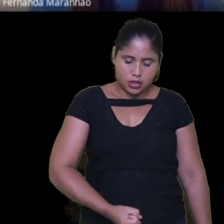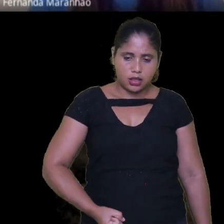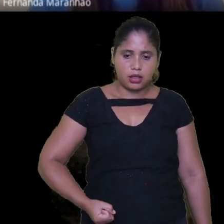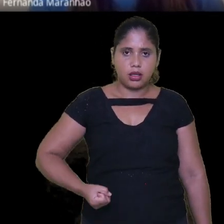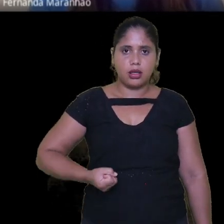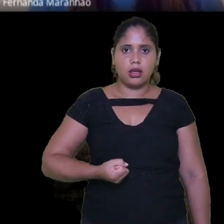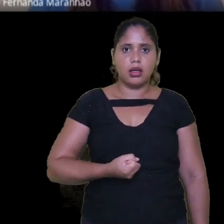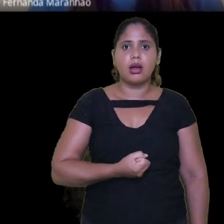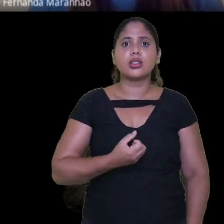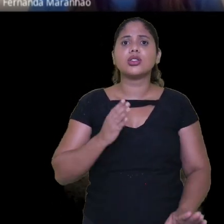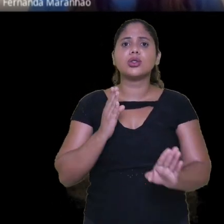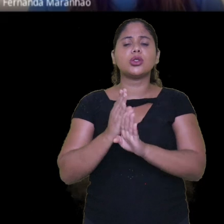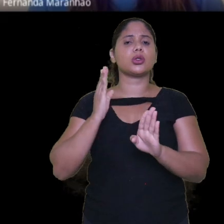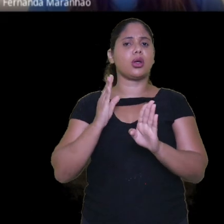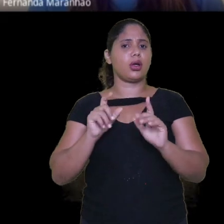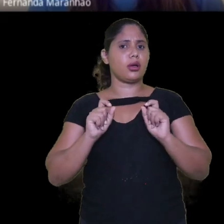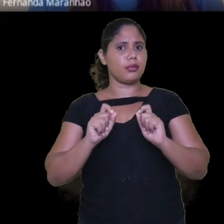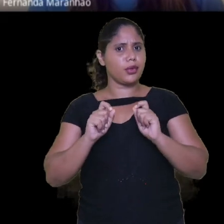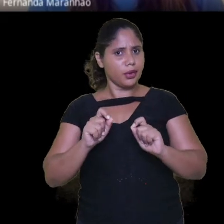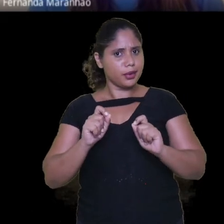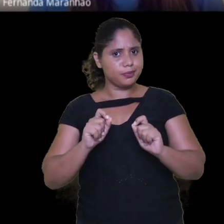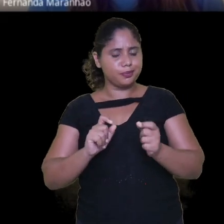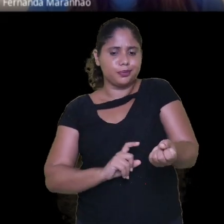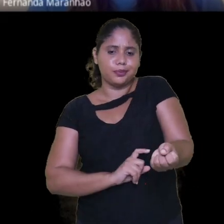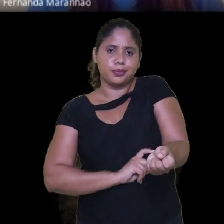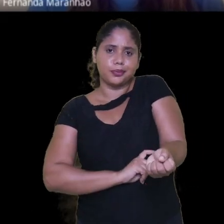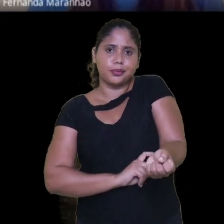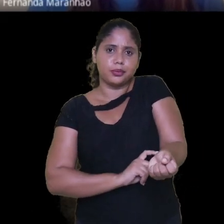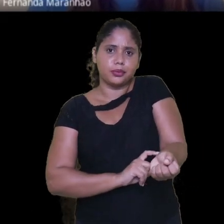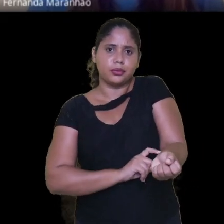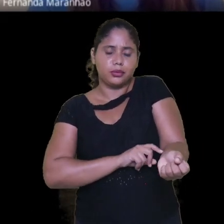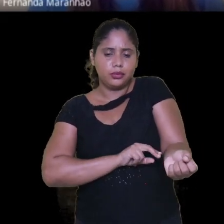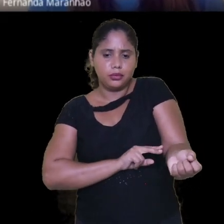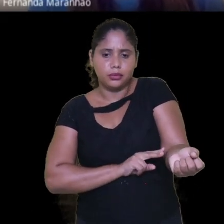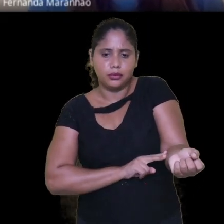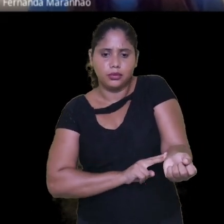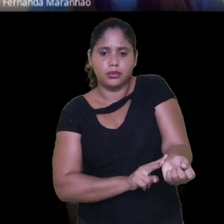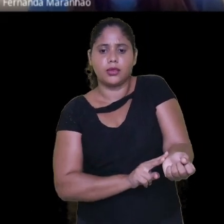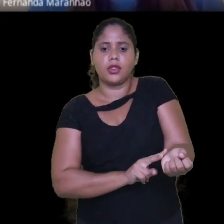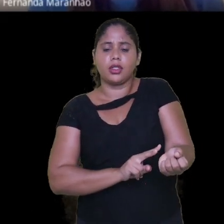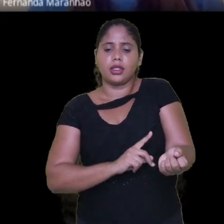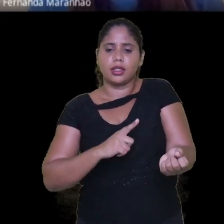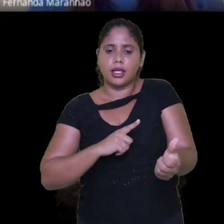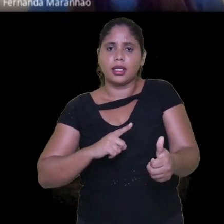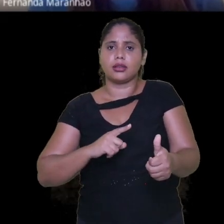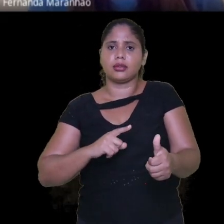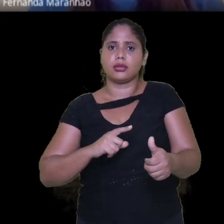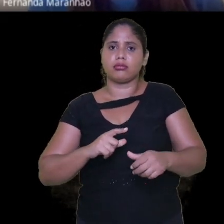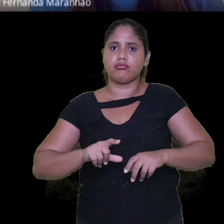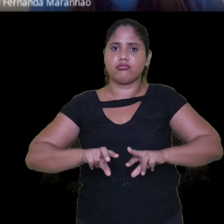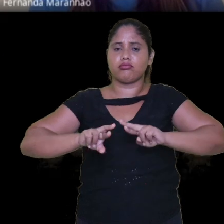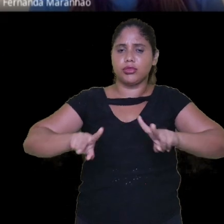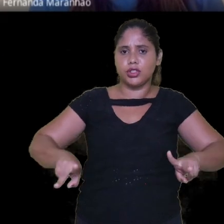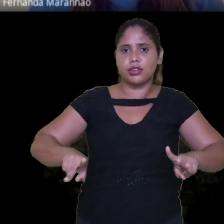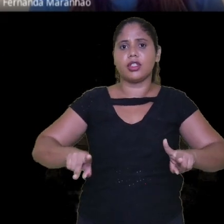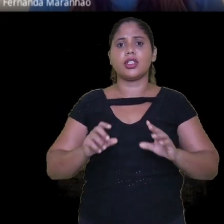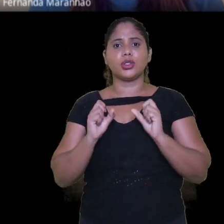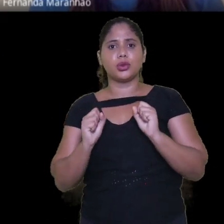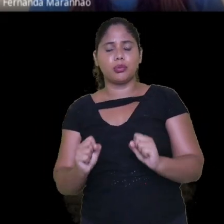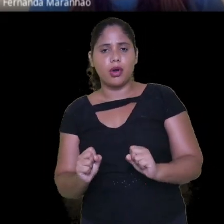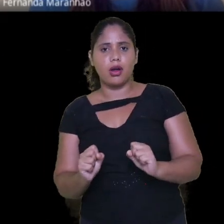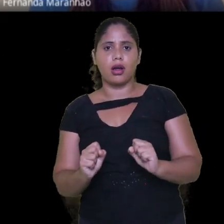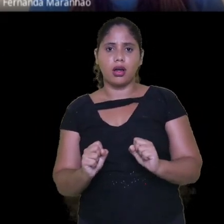hemodinâmicos, a artéria uterina representando o território da pessoa gestante, a artéria umbilical representando o território de